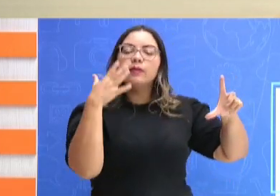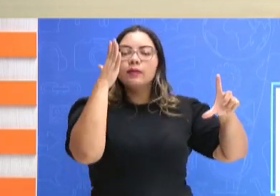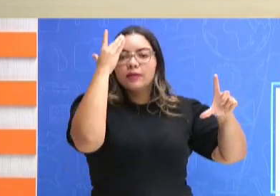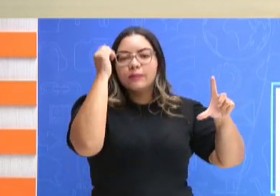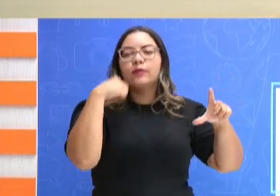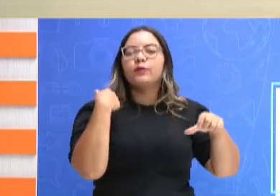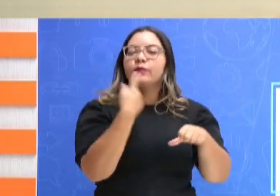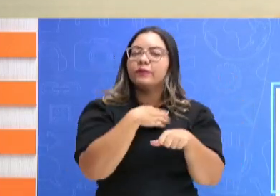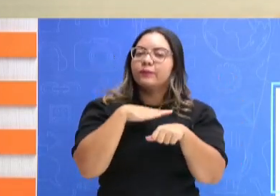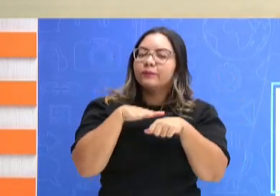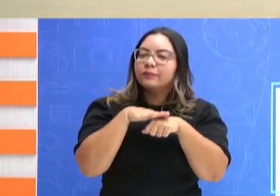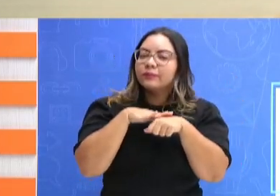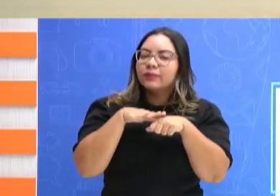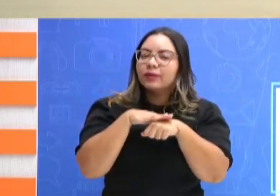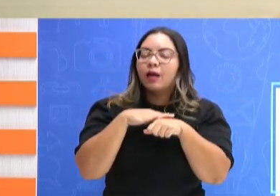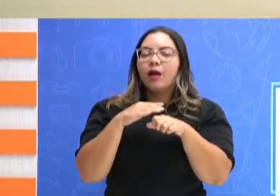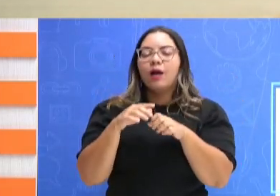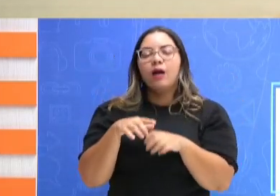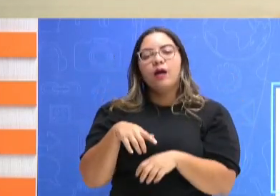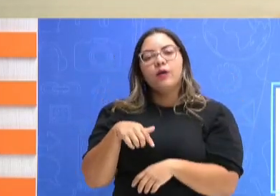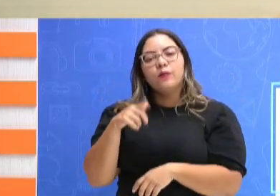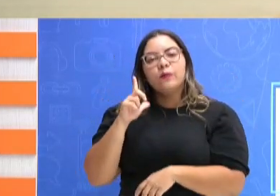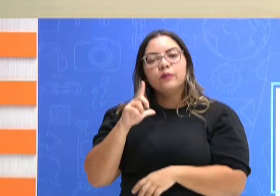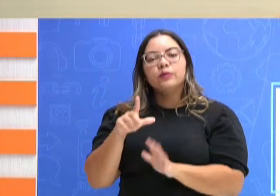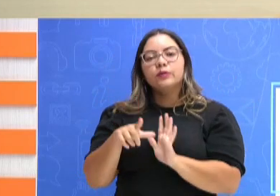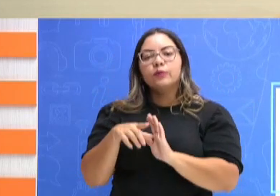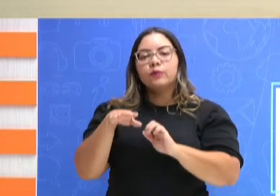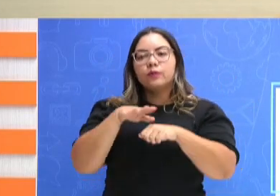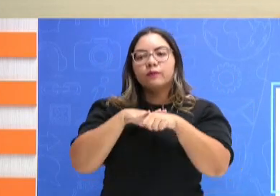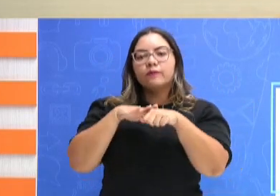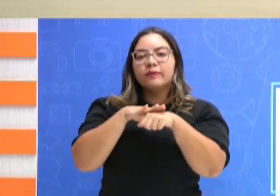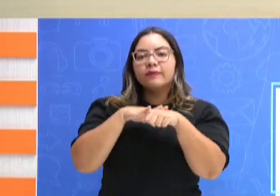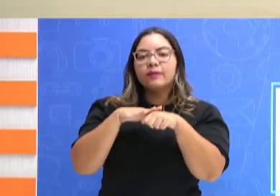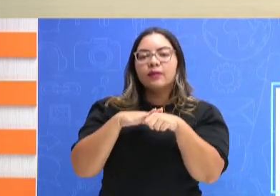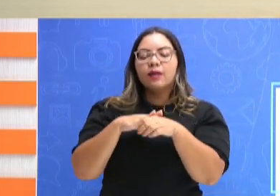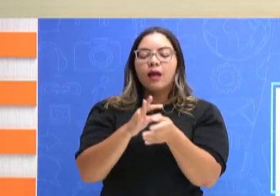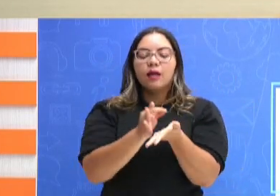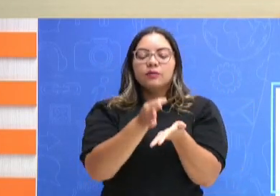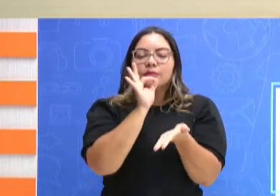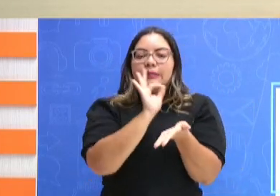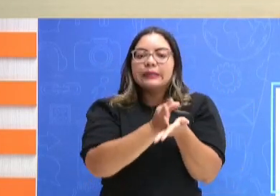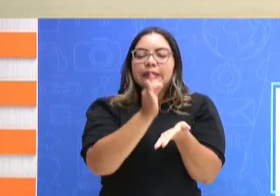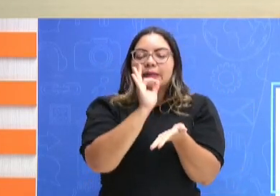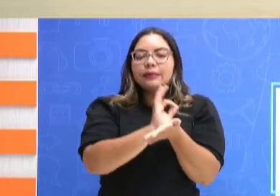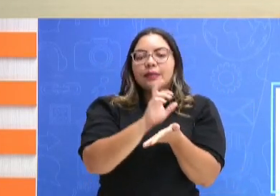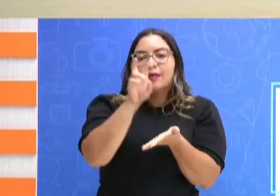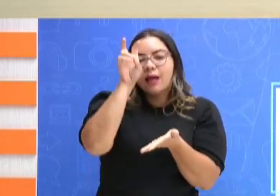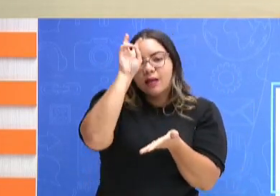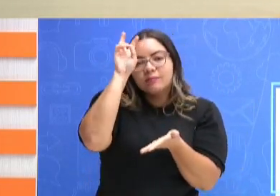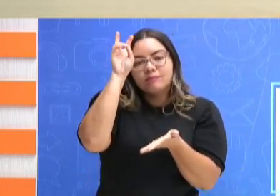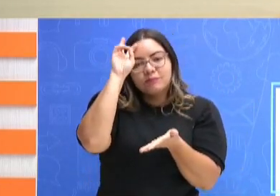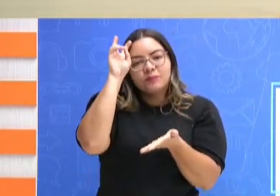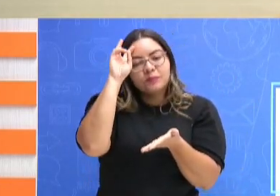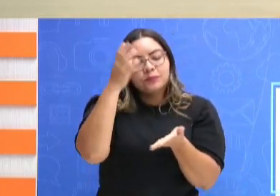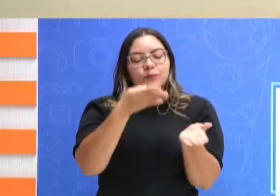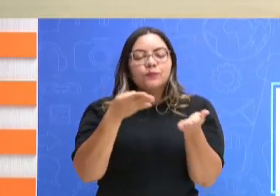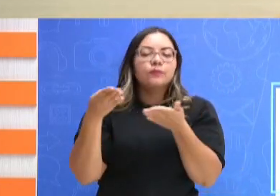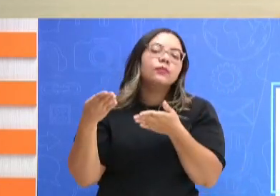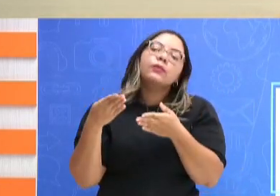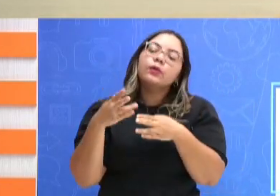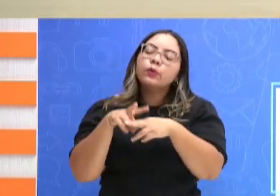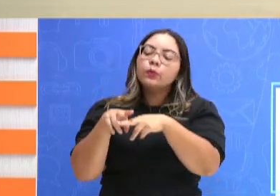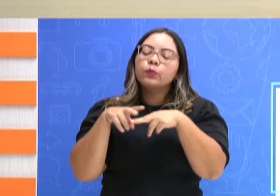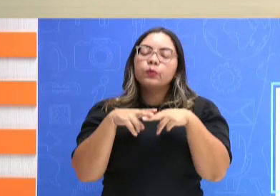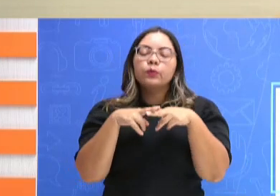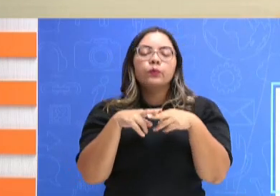gente conversa sempre. O dia que eu conversei foi com o Paulinho em São Luís, tomando um café, na quinta-feira passada, ele me convidou para um café, e lá a gente